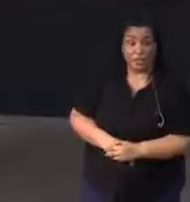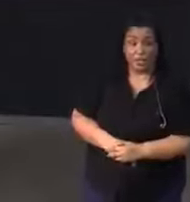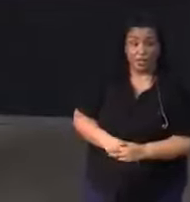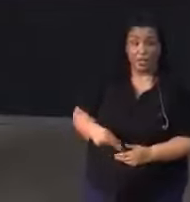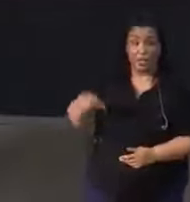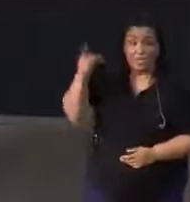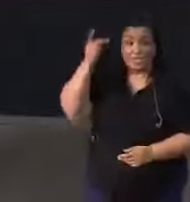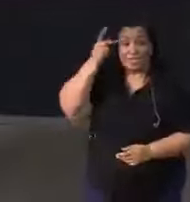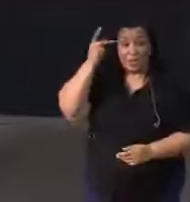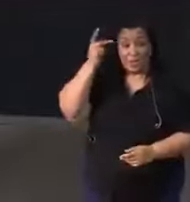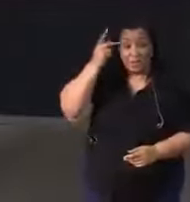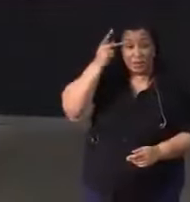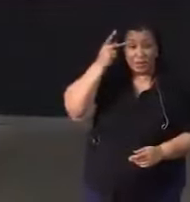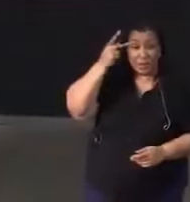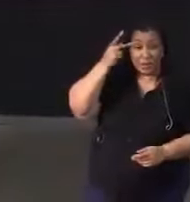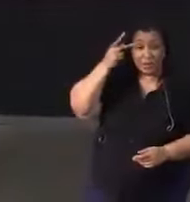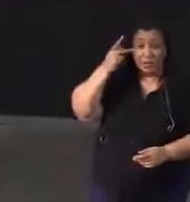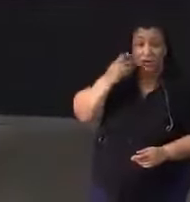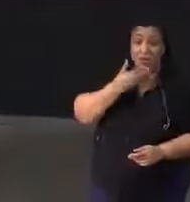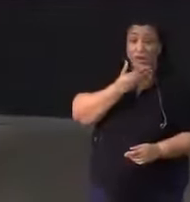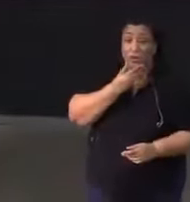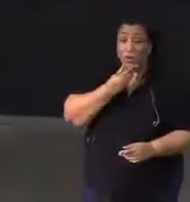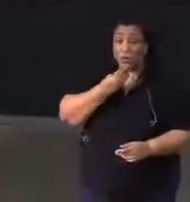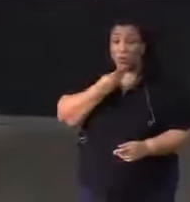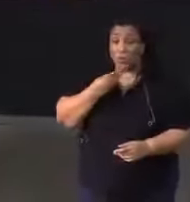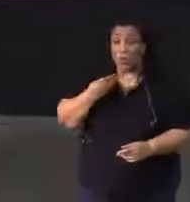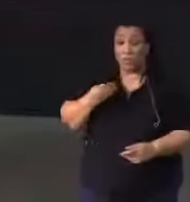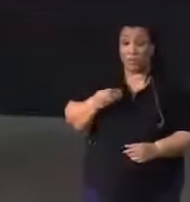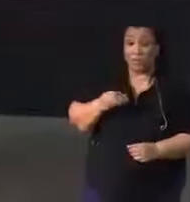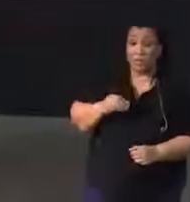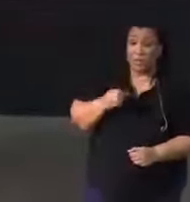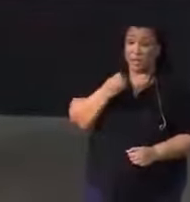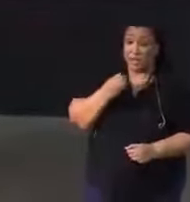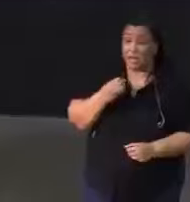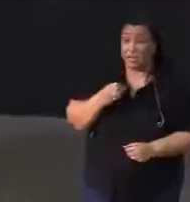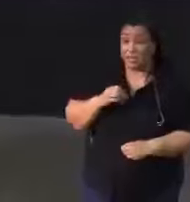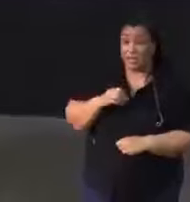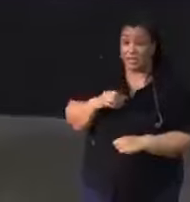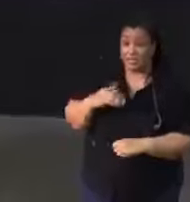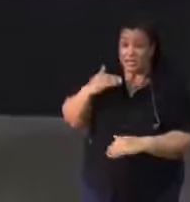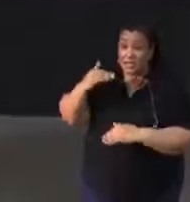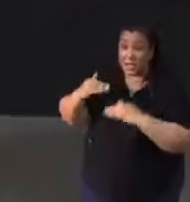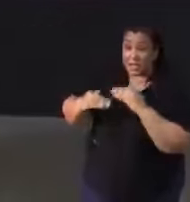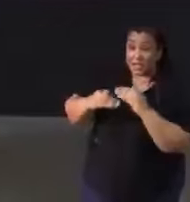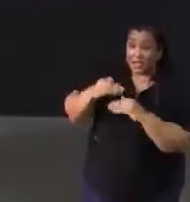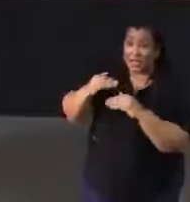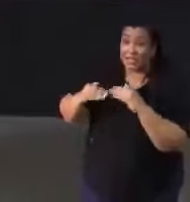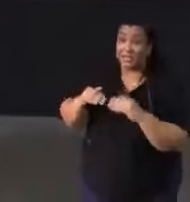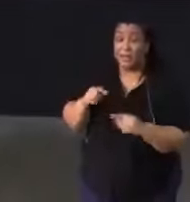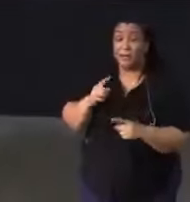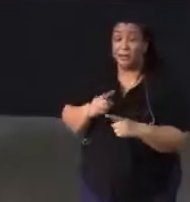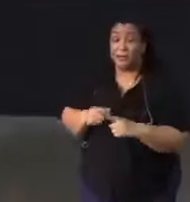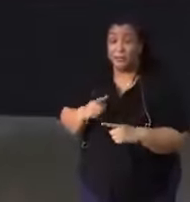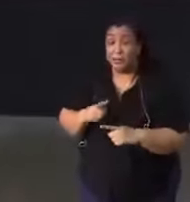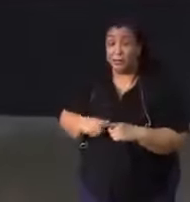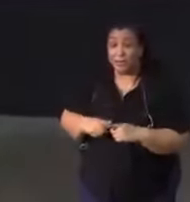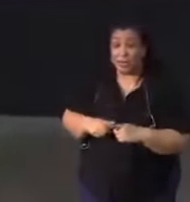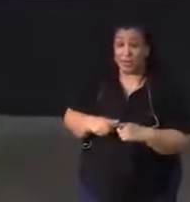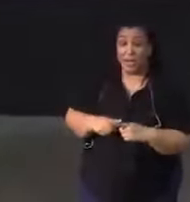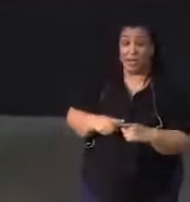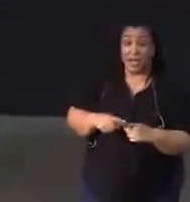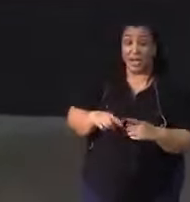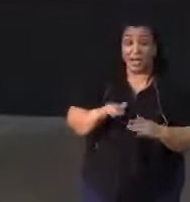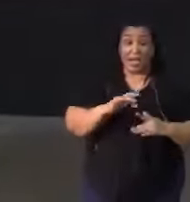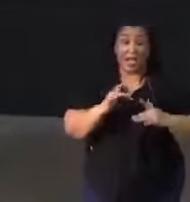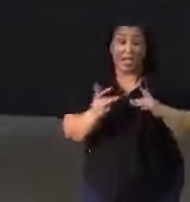acesso às redes sociais. Eu não estou aqui criticando, não o conheço, mas sei que ele sai do zero e já está lá na frente de pessoas